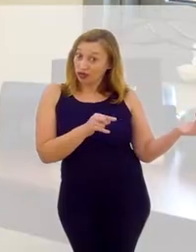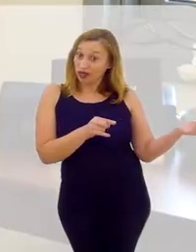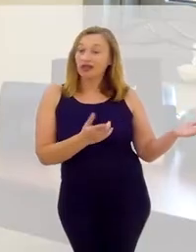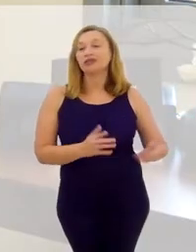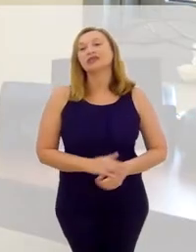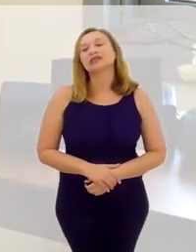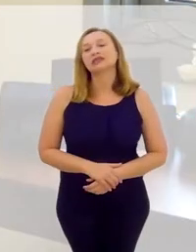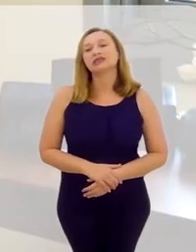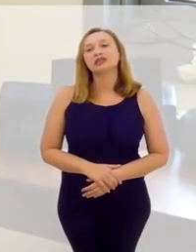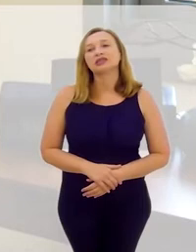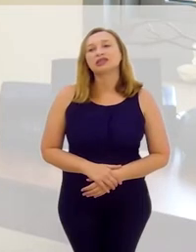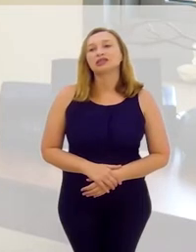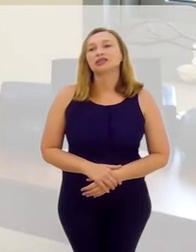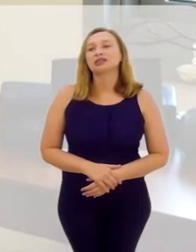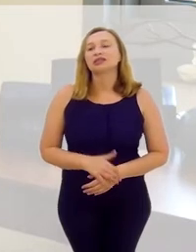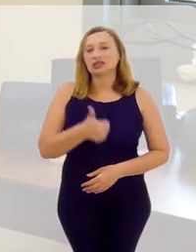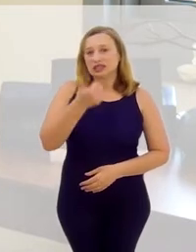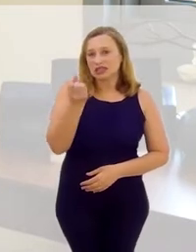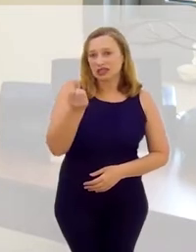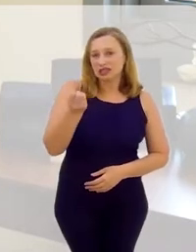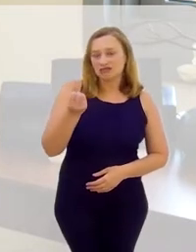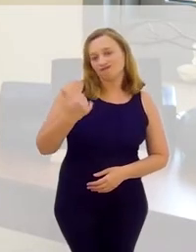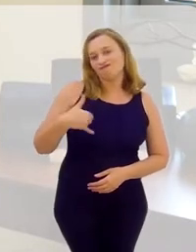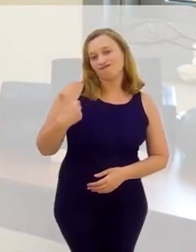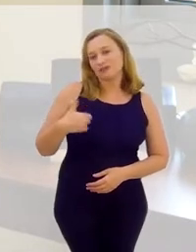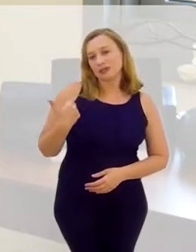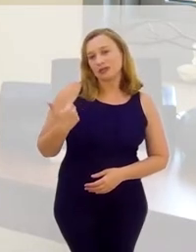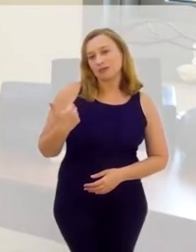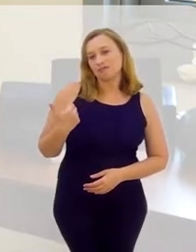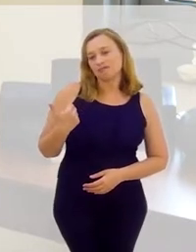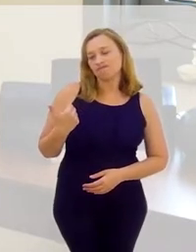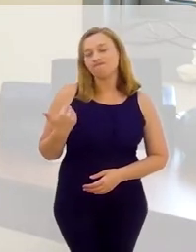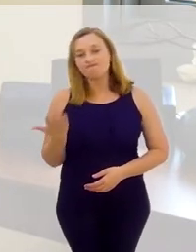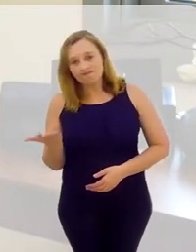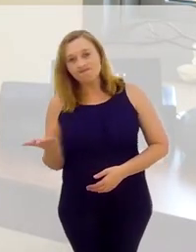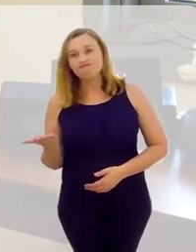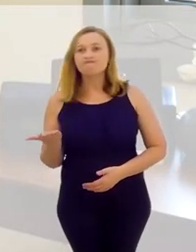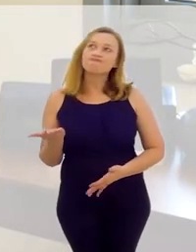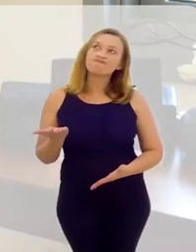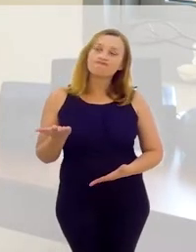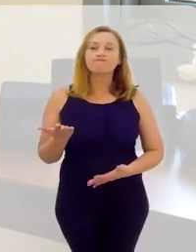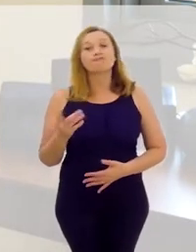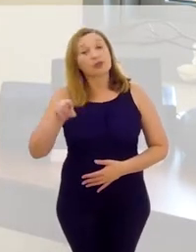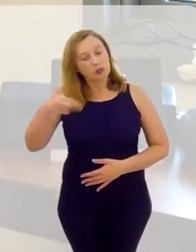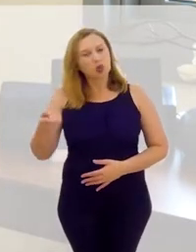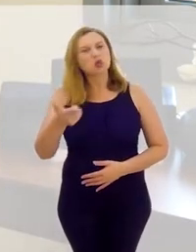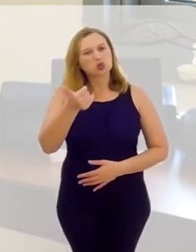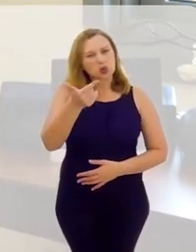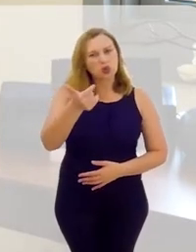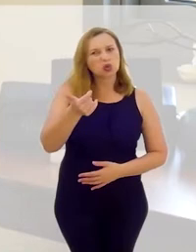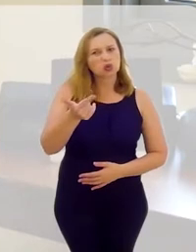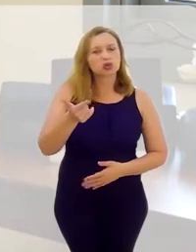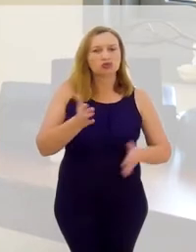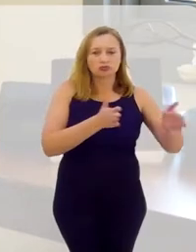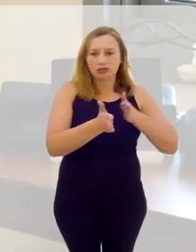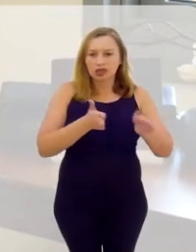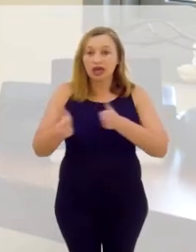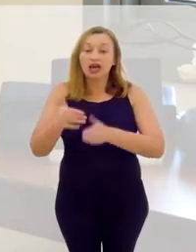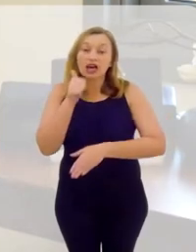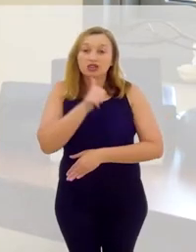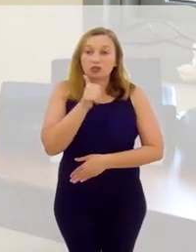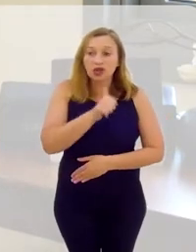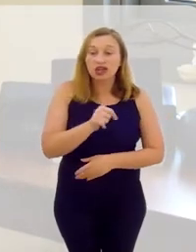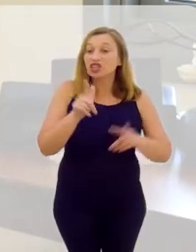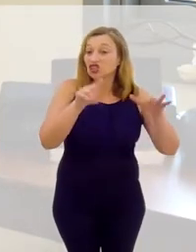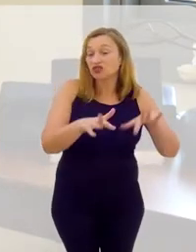Esse jovem, né? Então, eles, quando passam a 16 anos de idade, aliás, até com depois de 12 anos, né, tem as